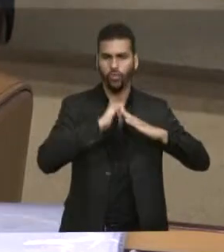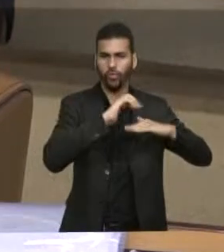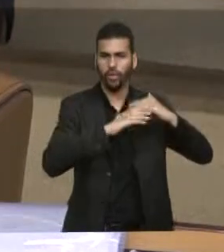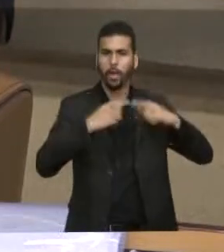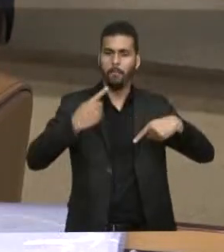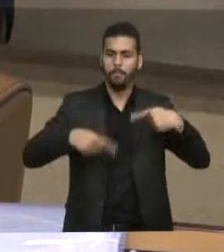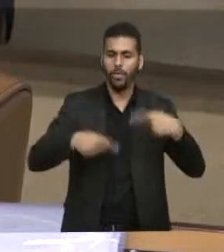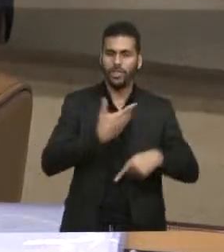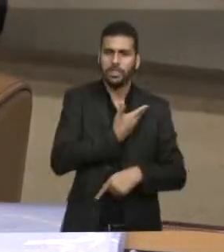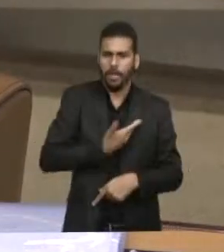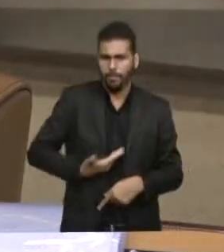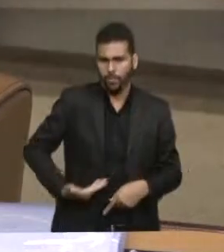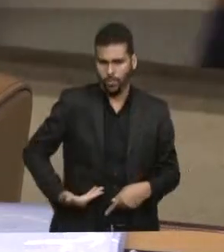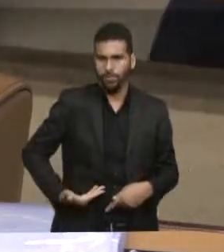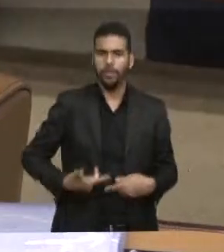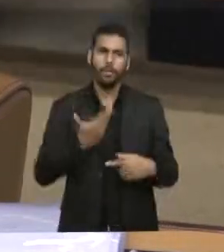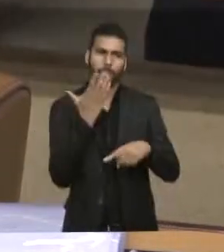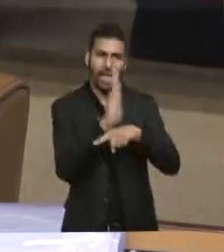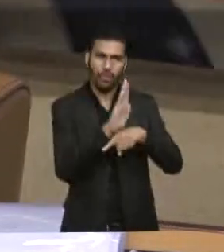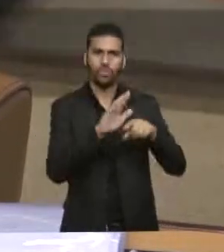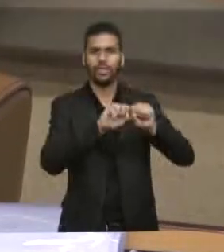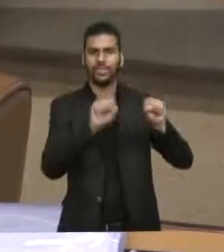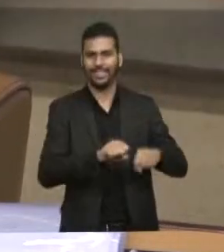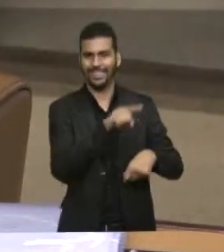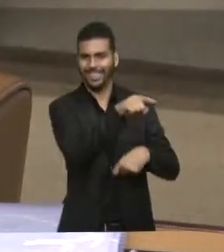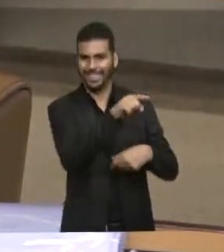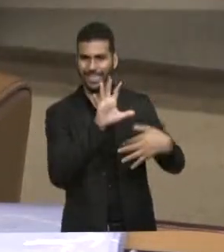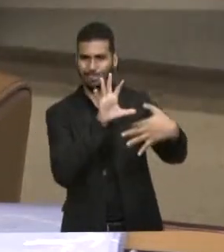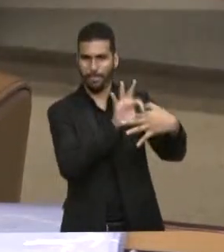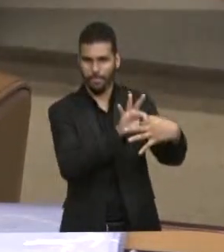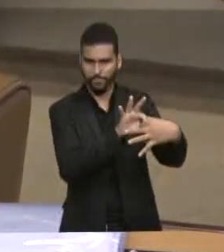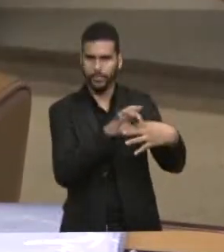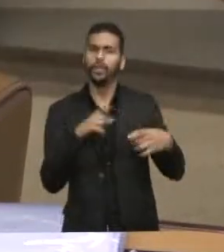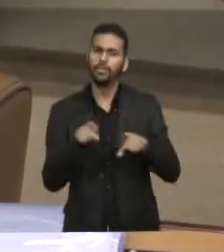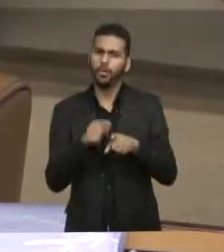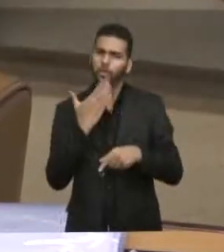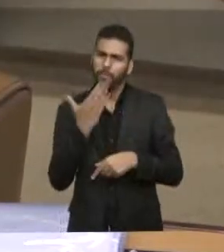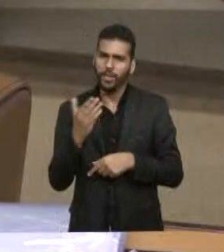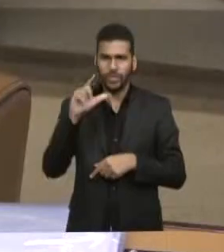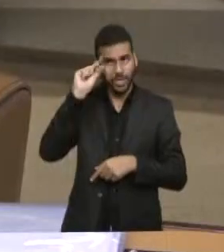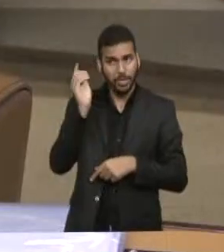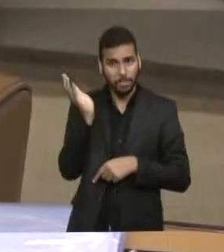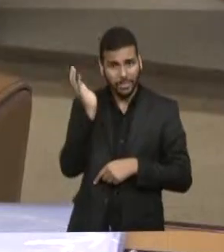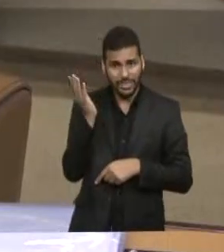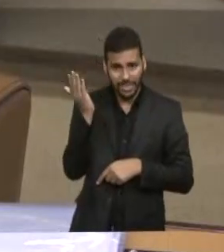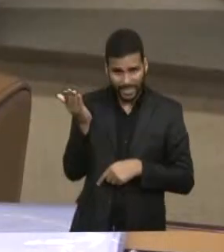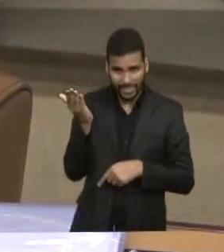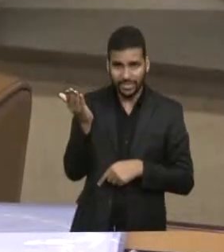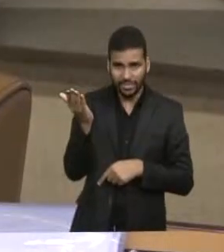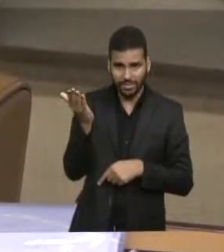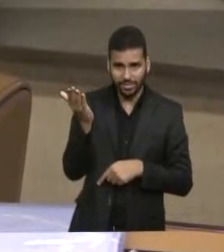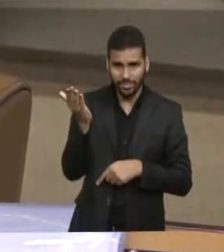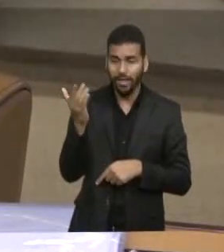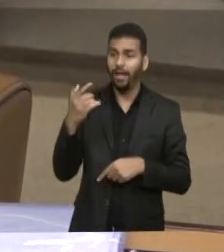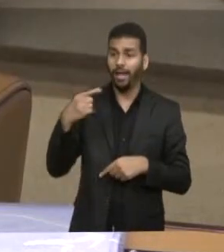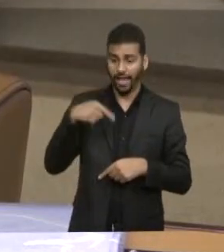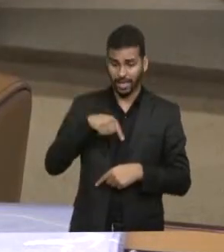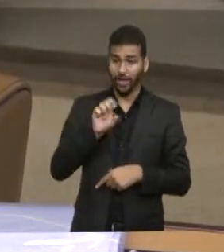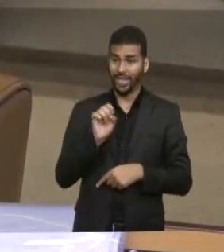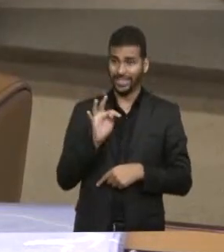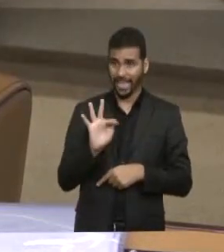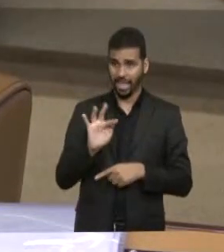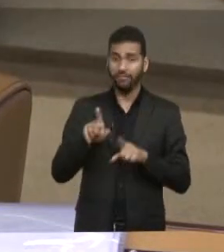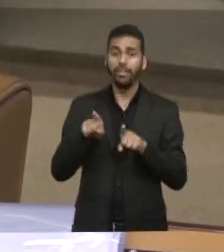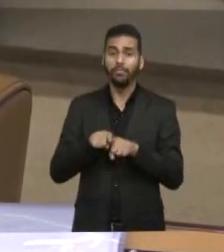nesse sistema que eu deixo também a vossa excelência um apelo para que a partir da presidência não só do supremo mas também do CNJ